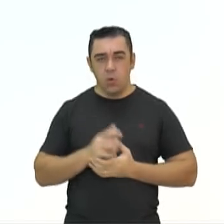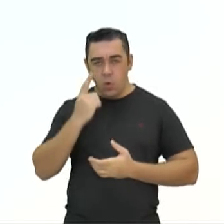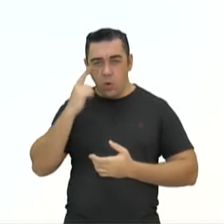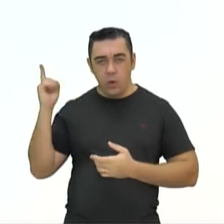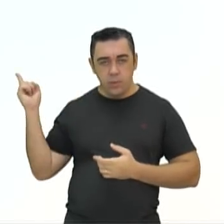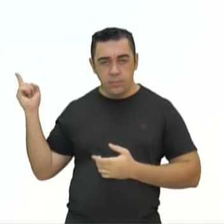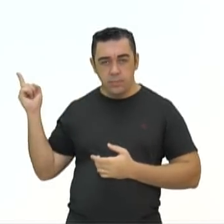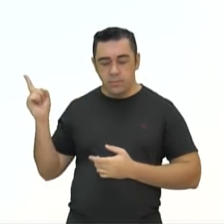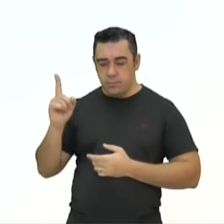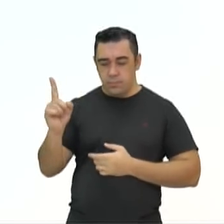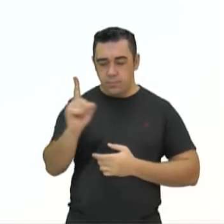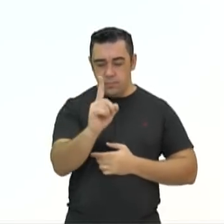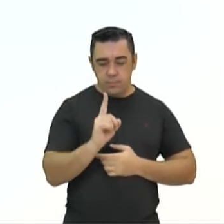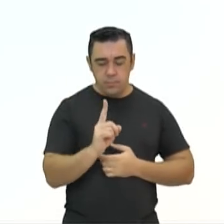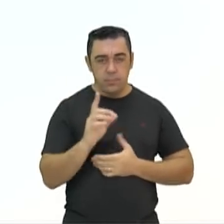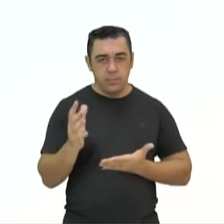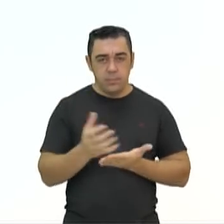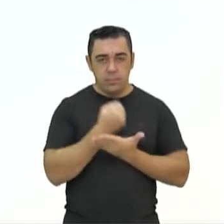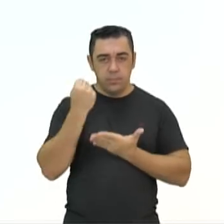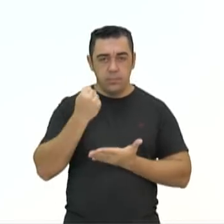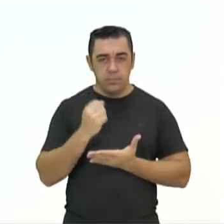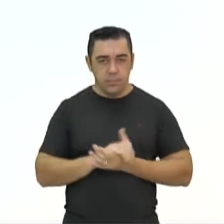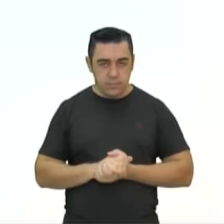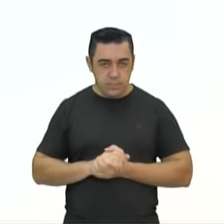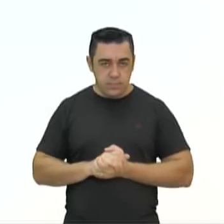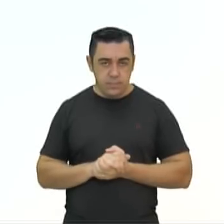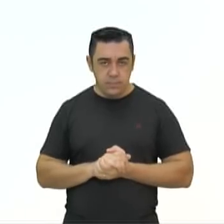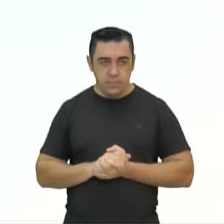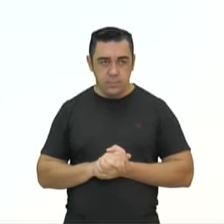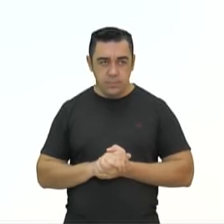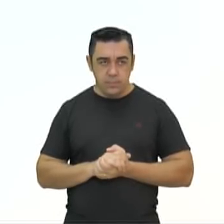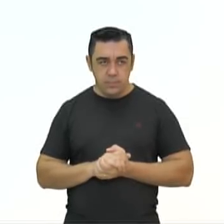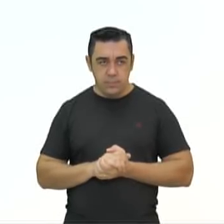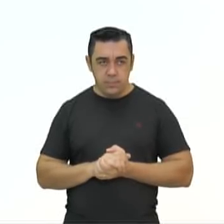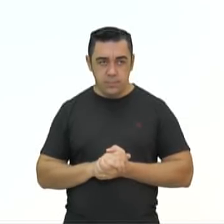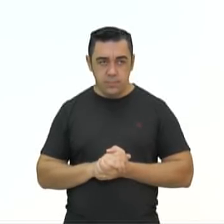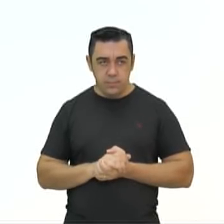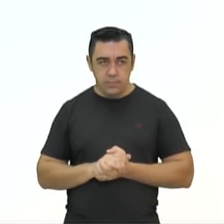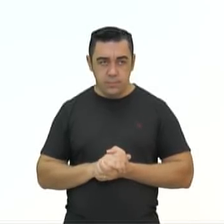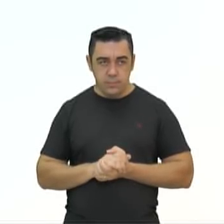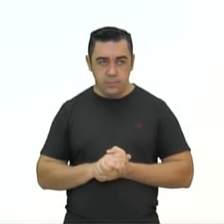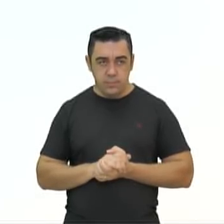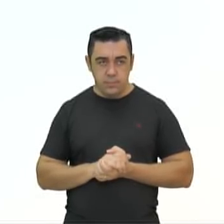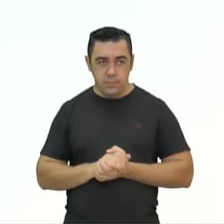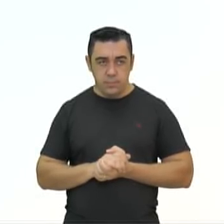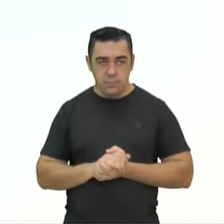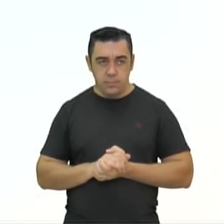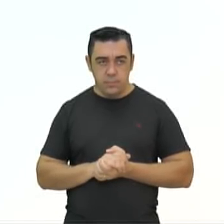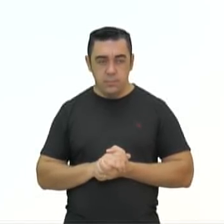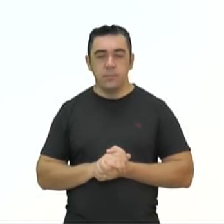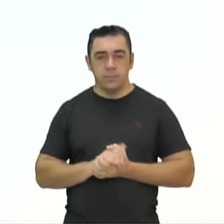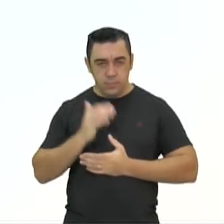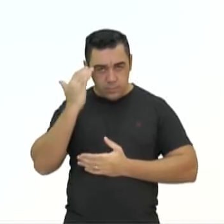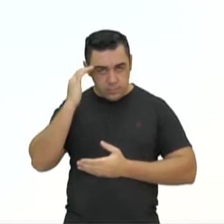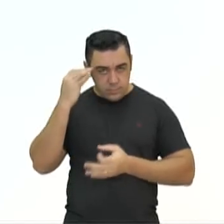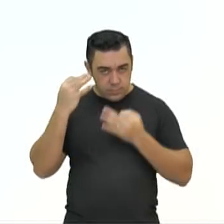Ó, ele estava lá, capturou a dama. Então, a dama tentou matar ele, ele fugiu e capturou.